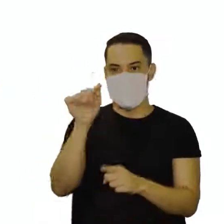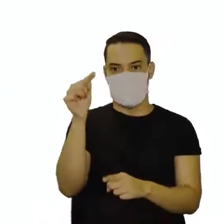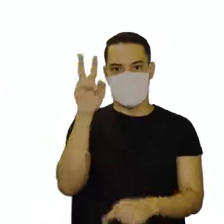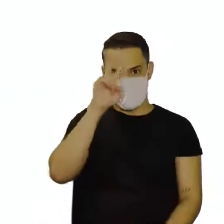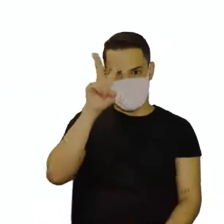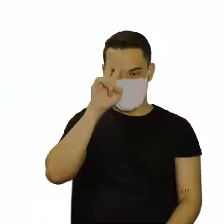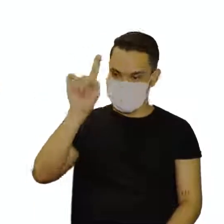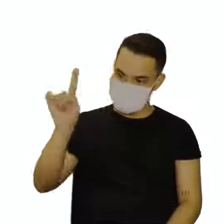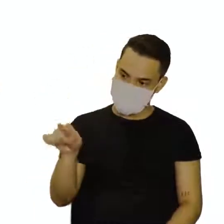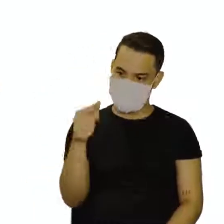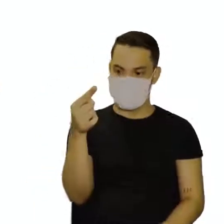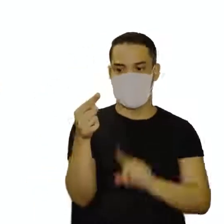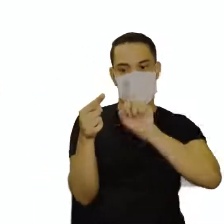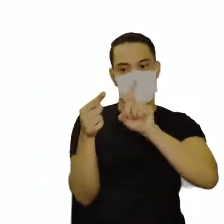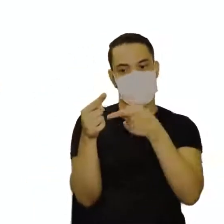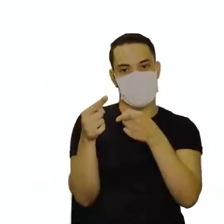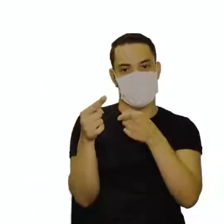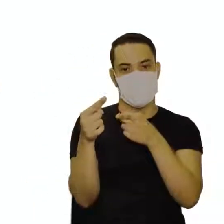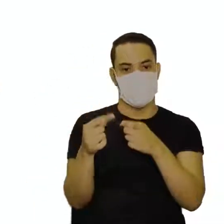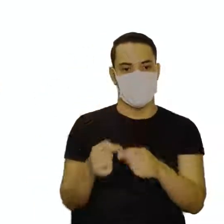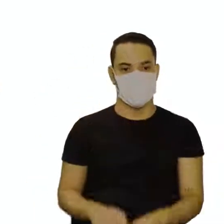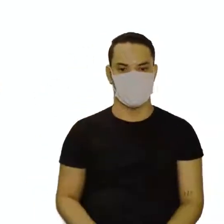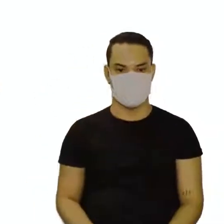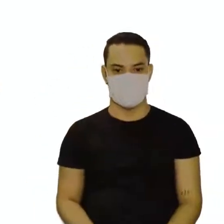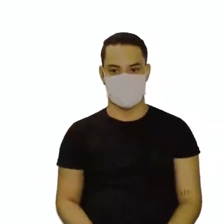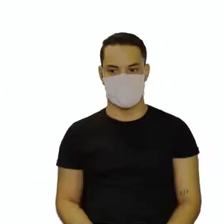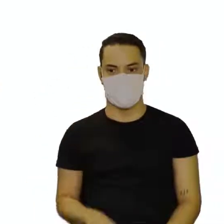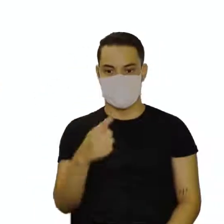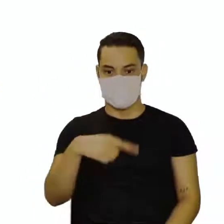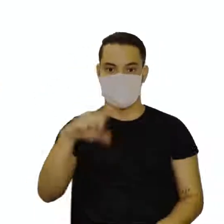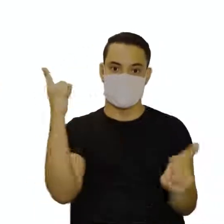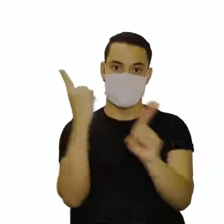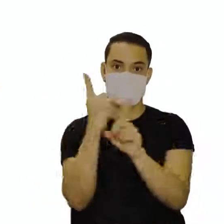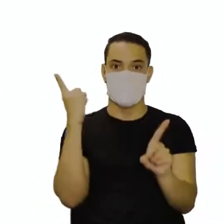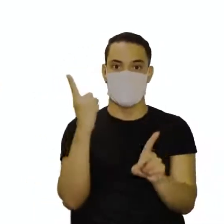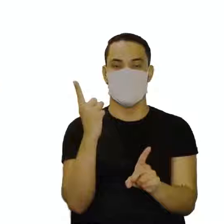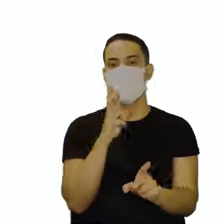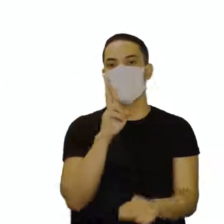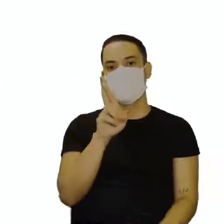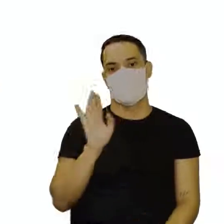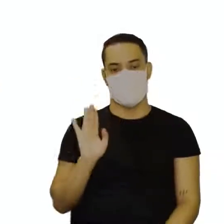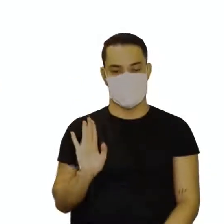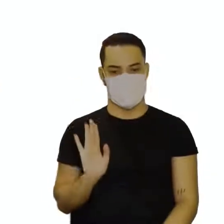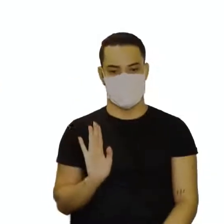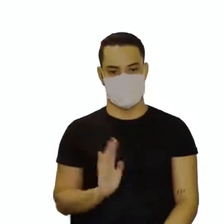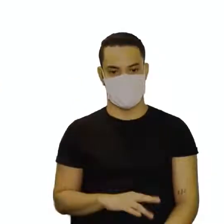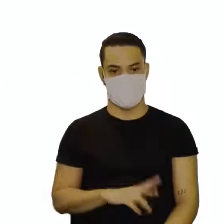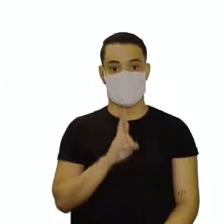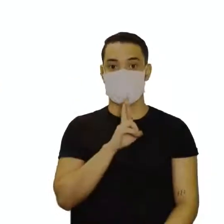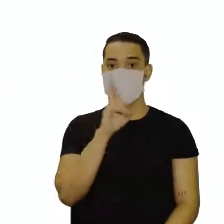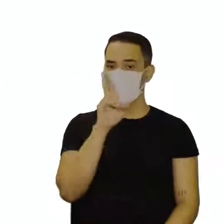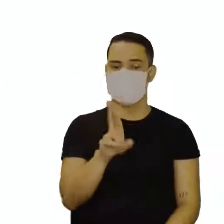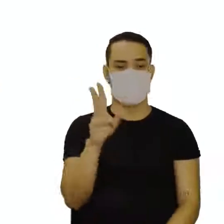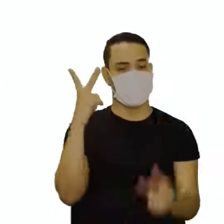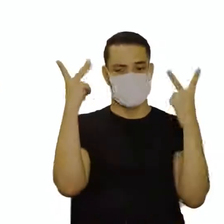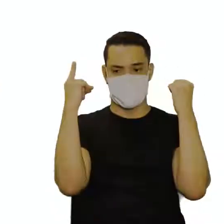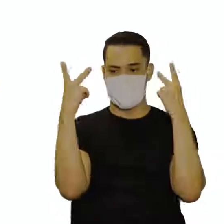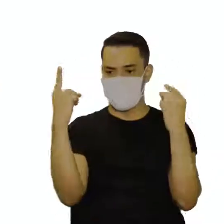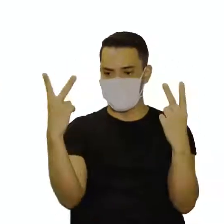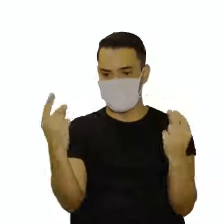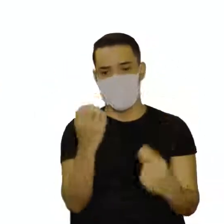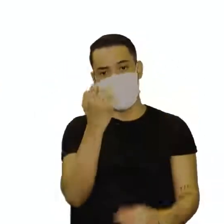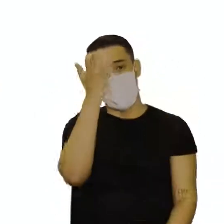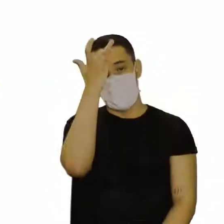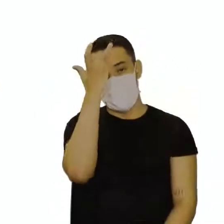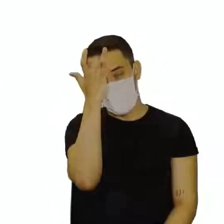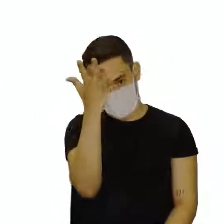vírgula, né? Se dividir por 100, volta 2 vírgulas. Aí você acha o resultado. É um resultado bem tranquilo, bem